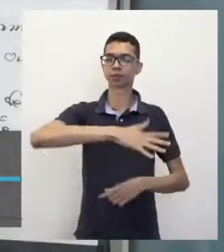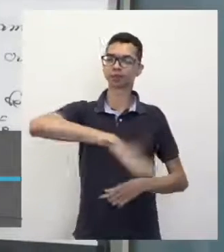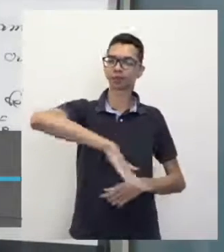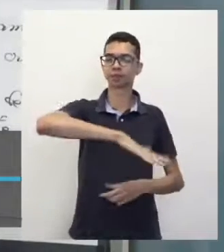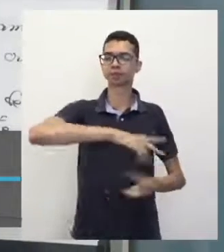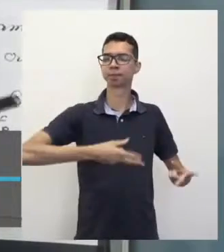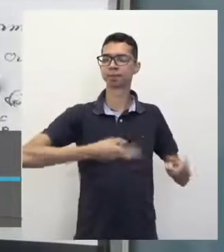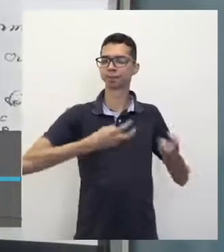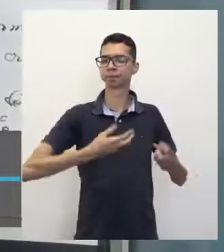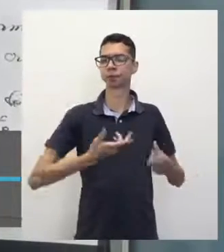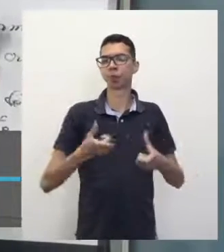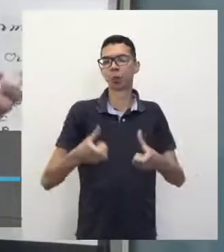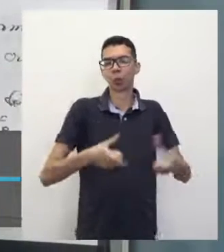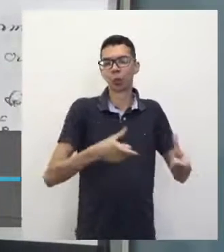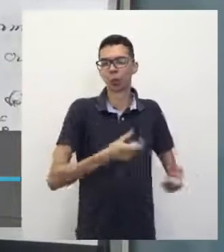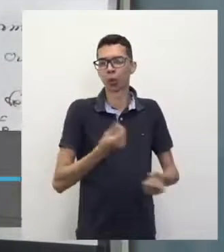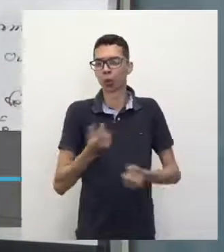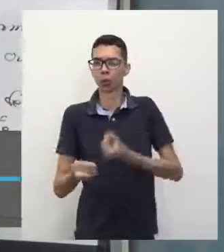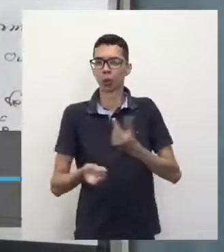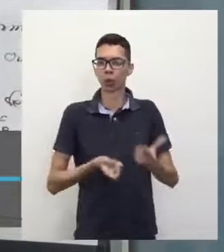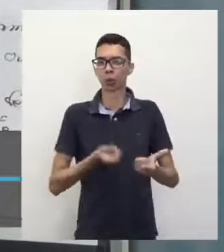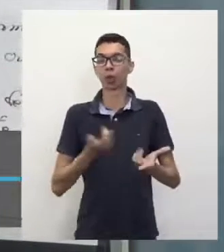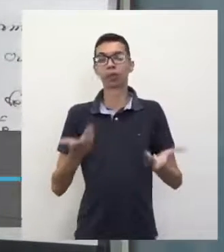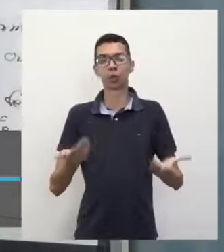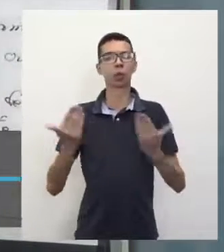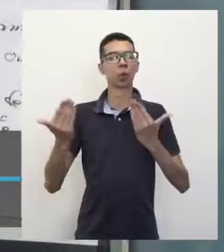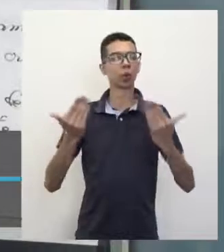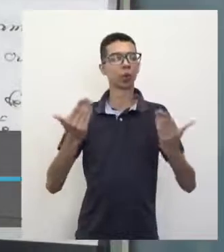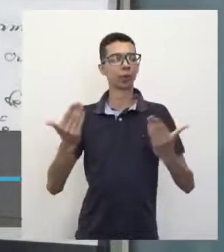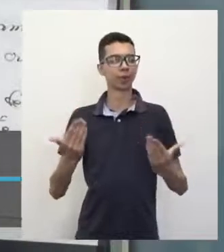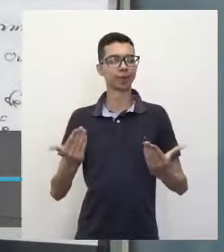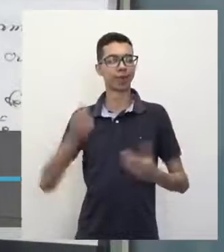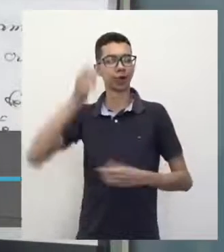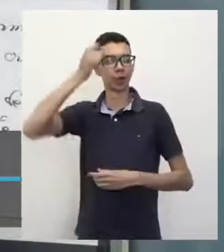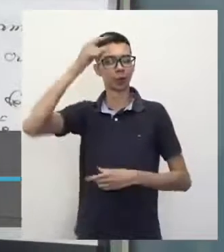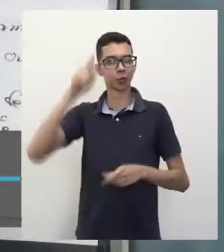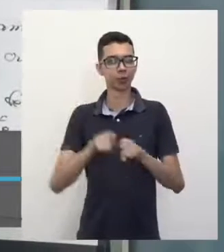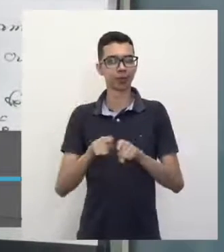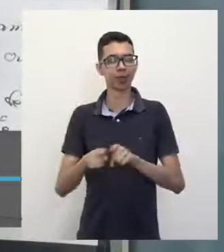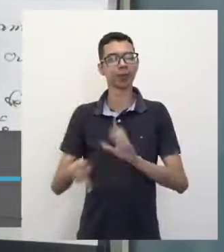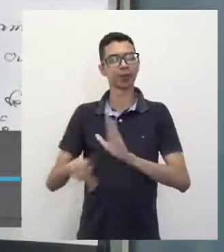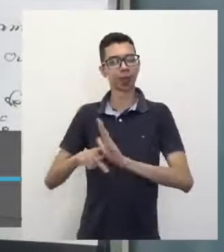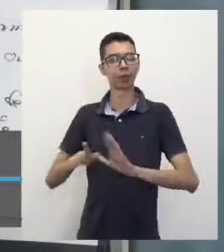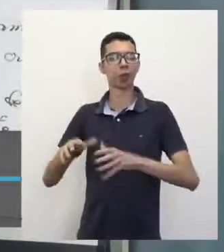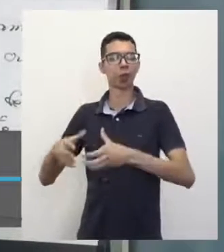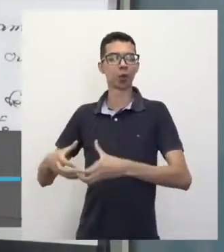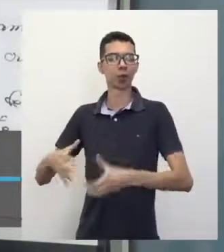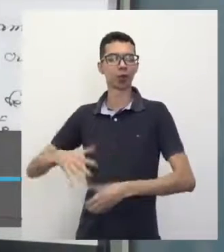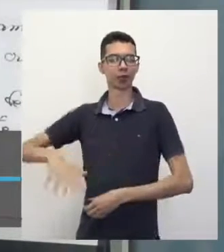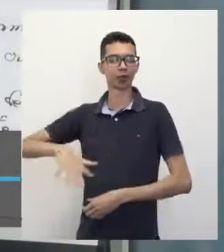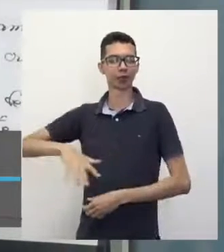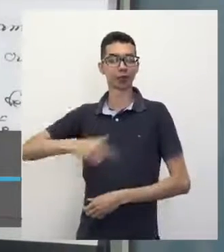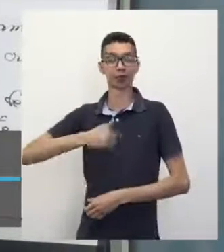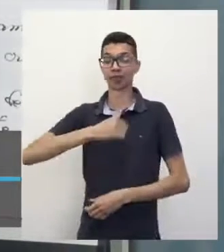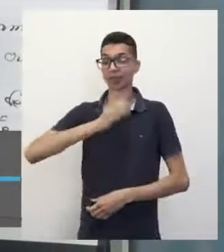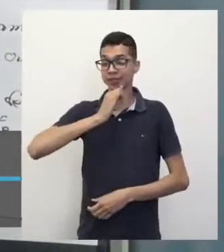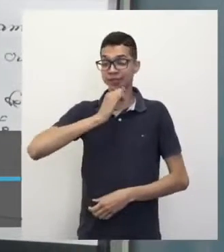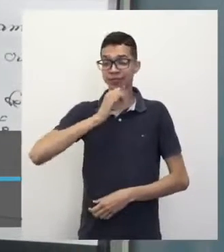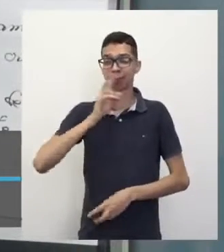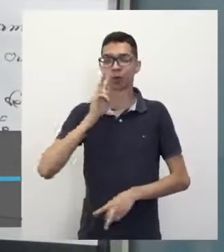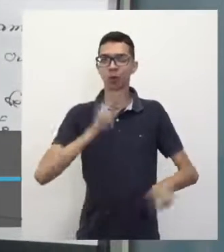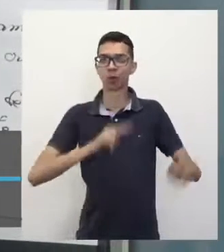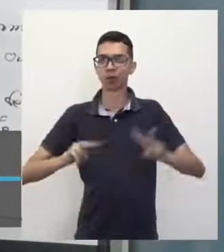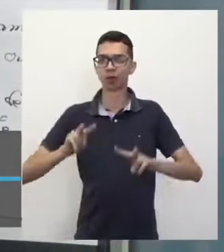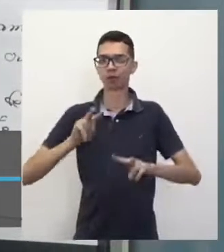Então, isso tem toda uma relação muito intrínseca com a cultura daquela comunidade. Toda vez que eu observo uma obra, por